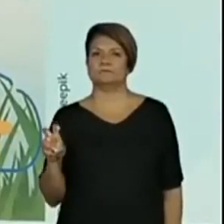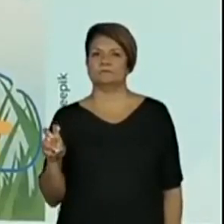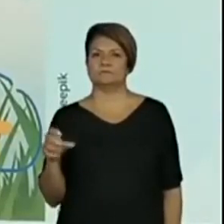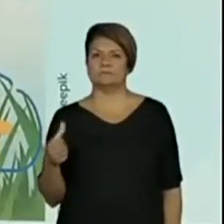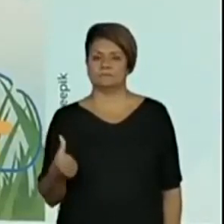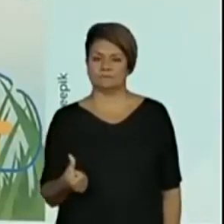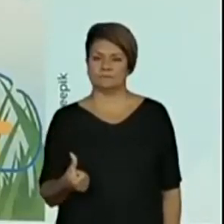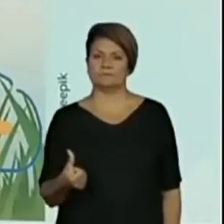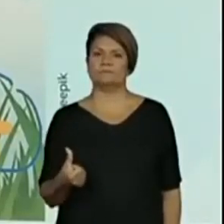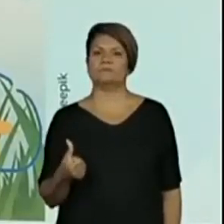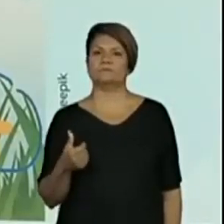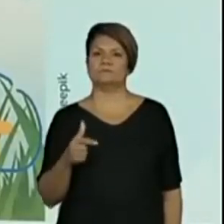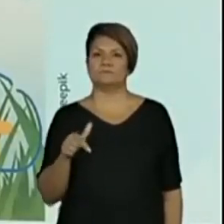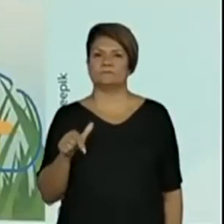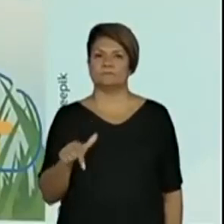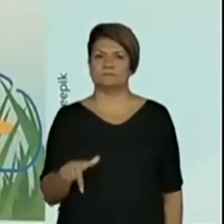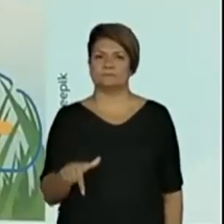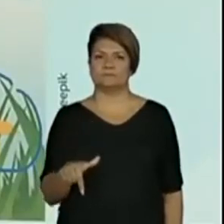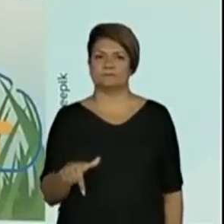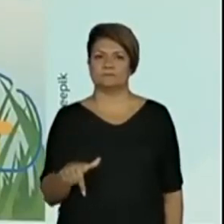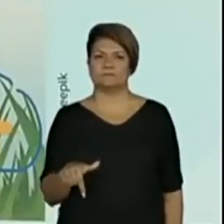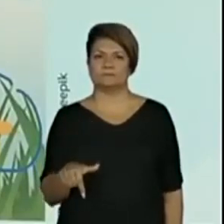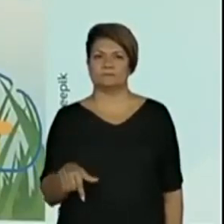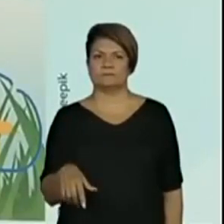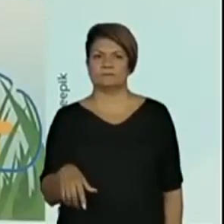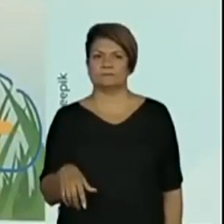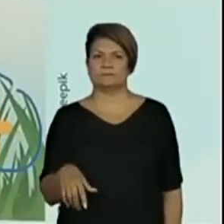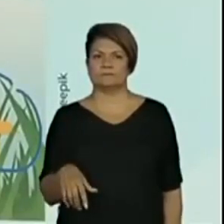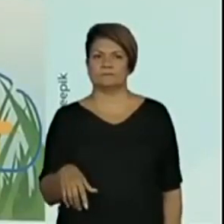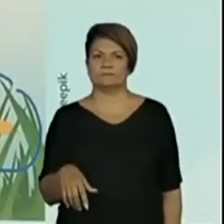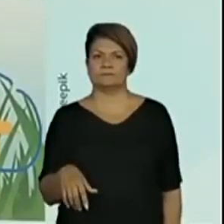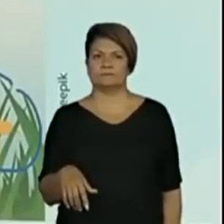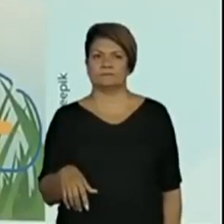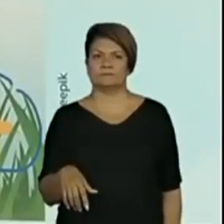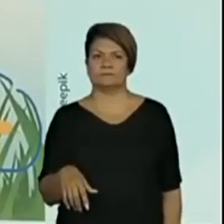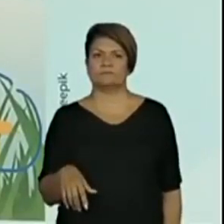Cinco, seis, sete,